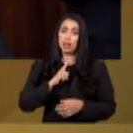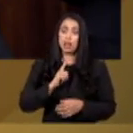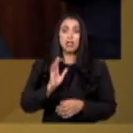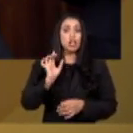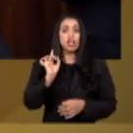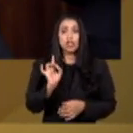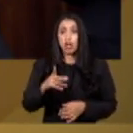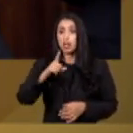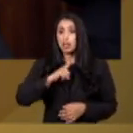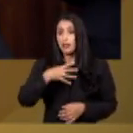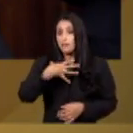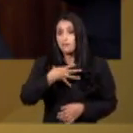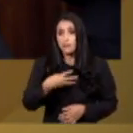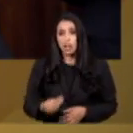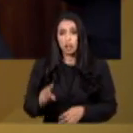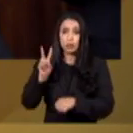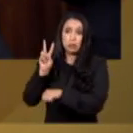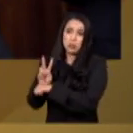brasileiro